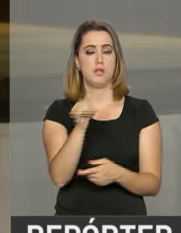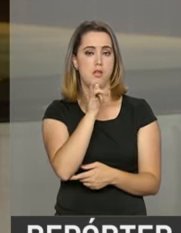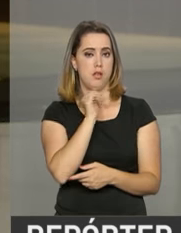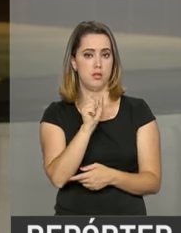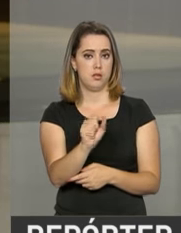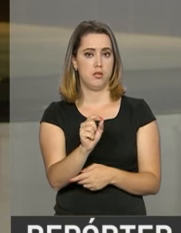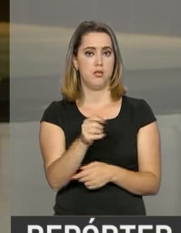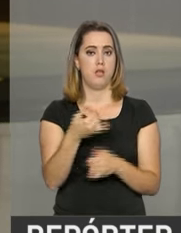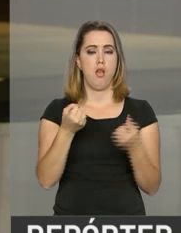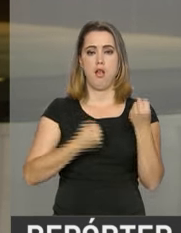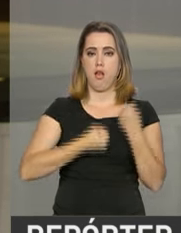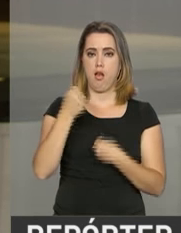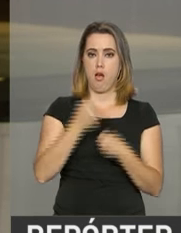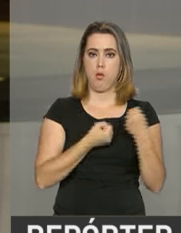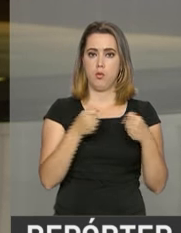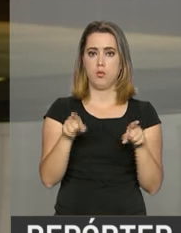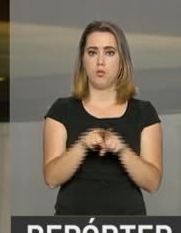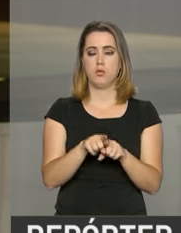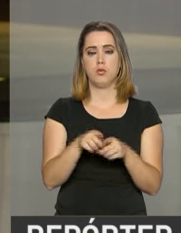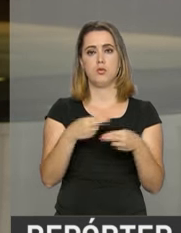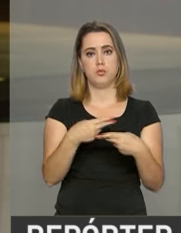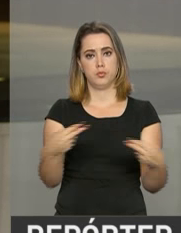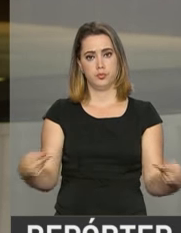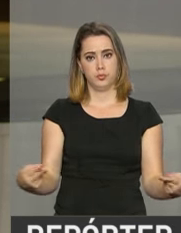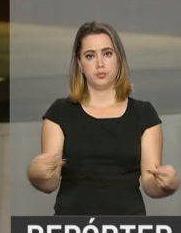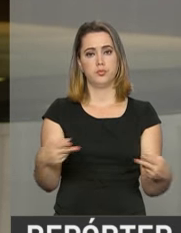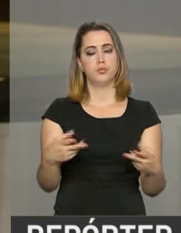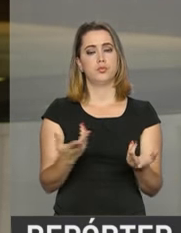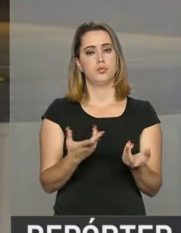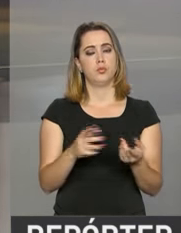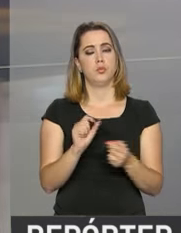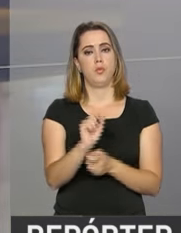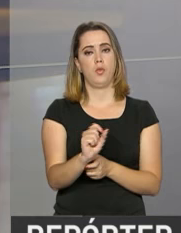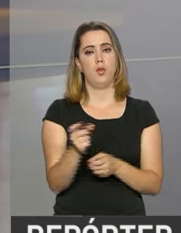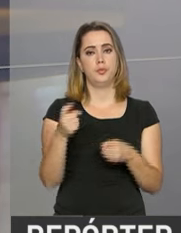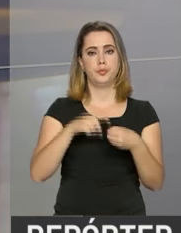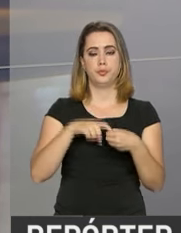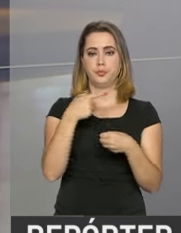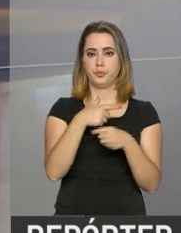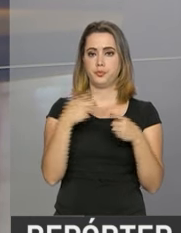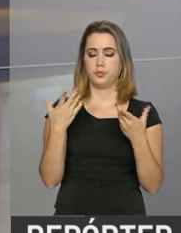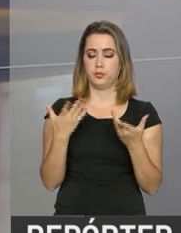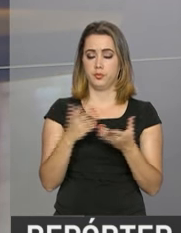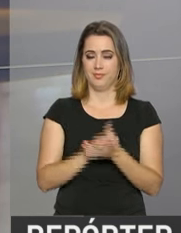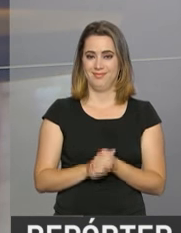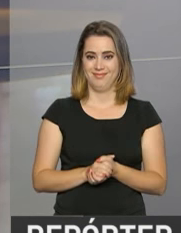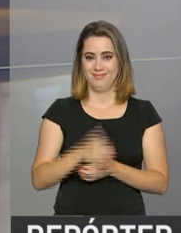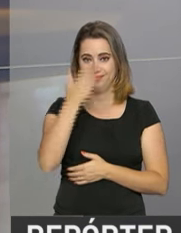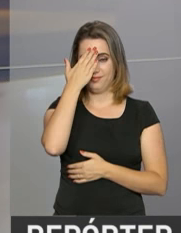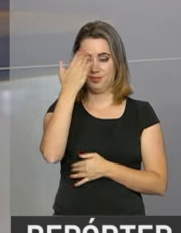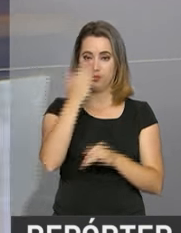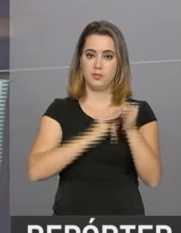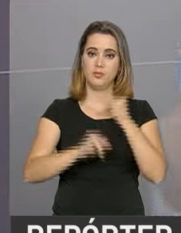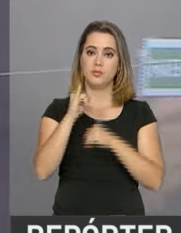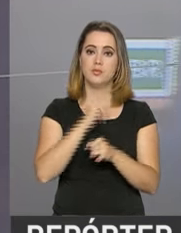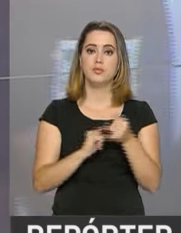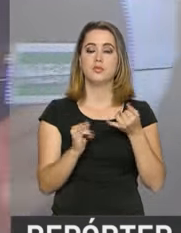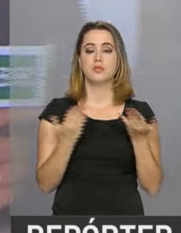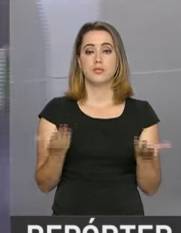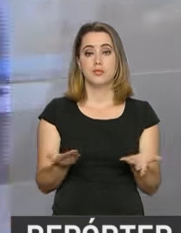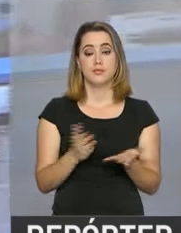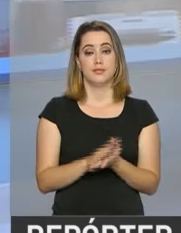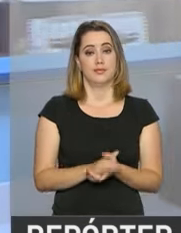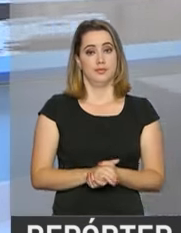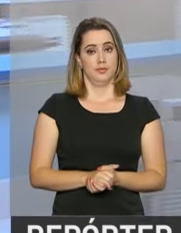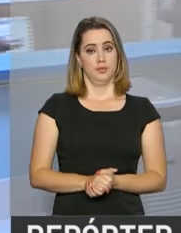como por exemplo automóveis e Autopeças eu volto com você no estúdio Roberto está certo Paulo Obrigado pelas informações aqui pra